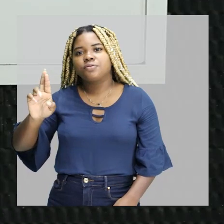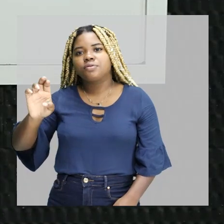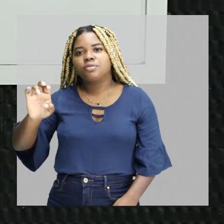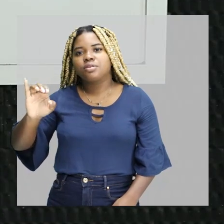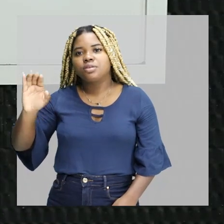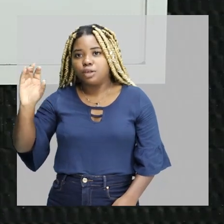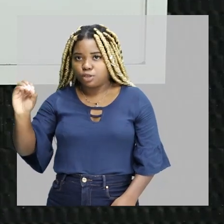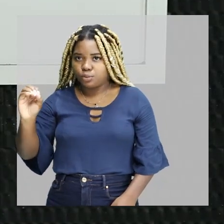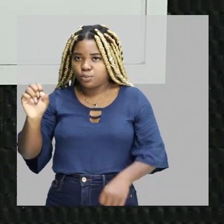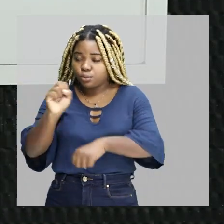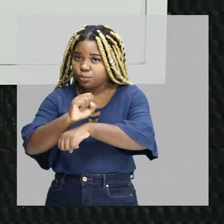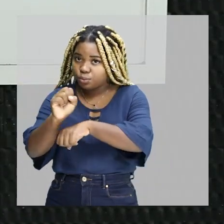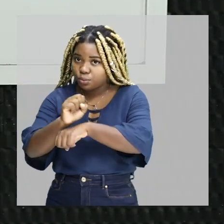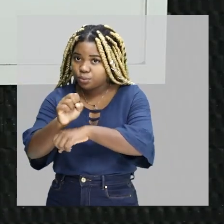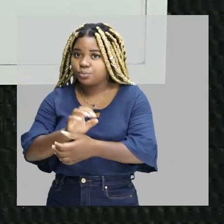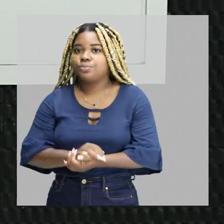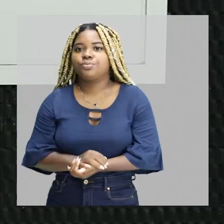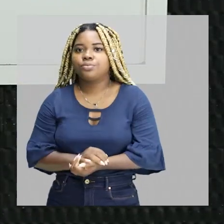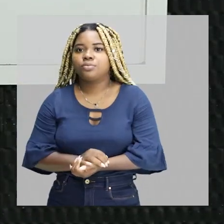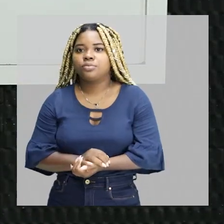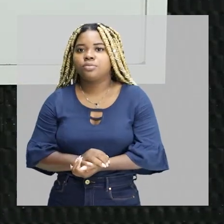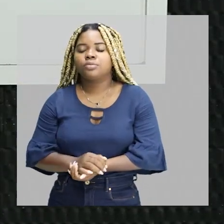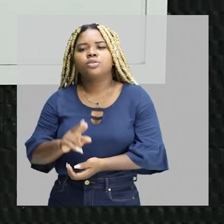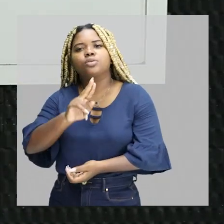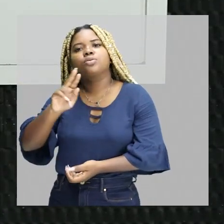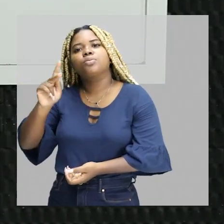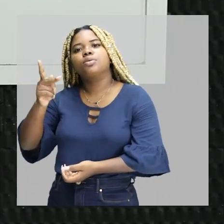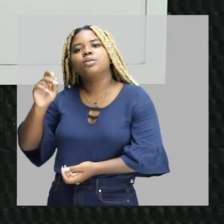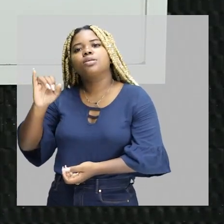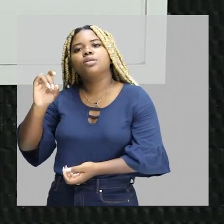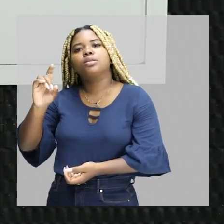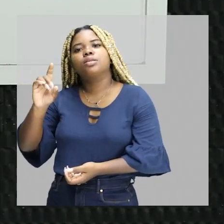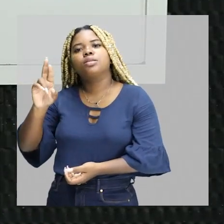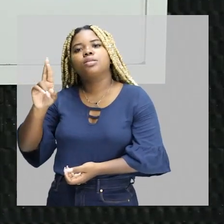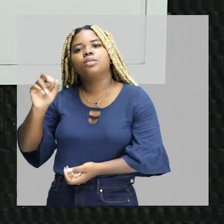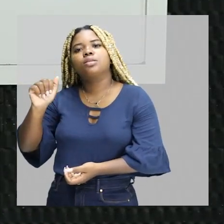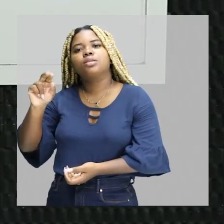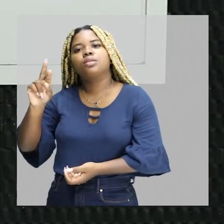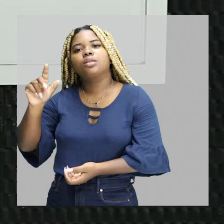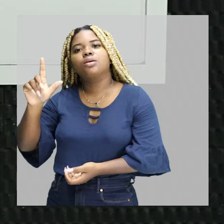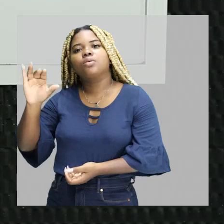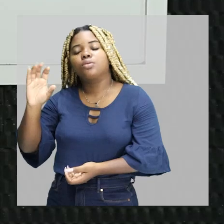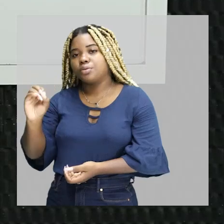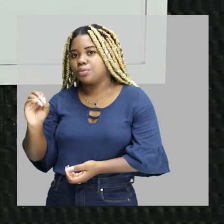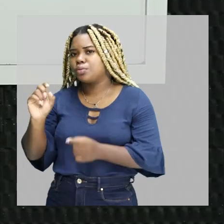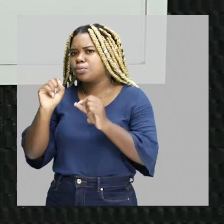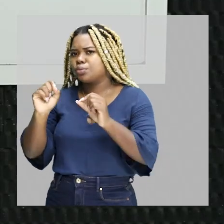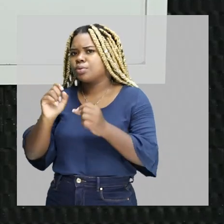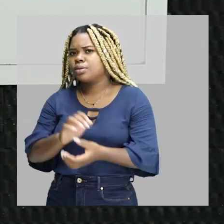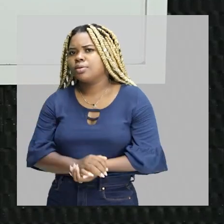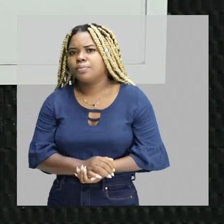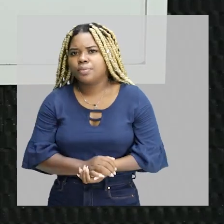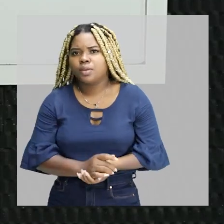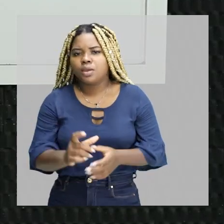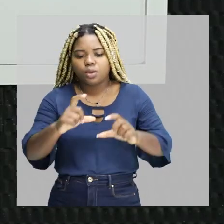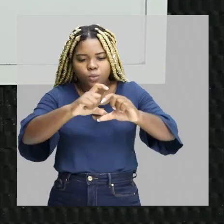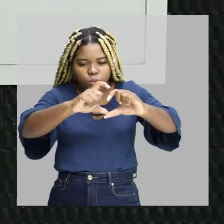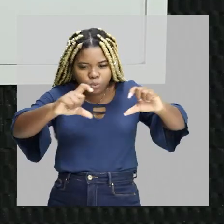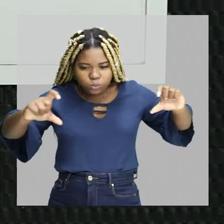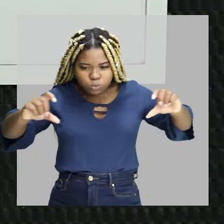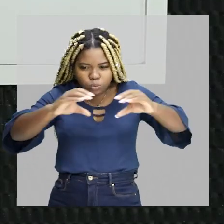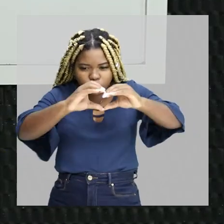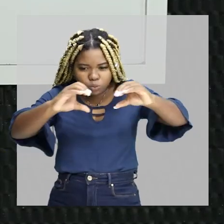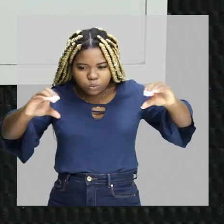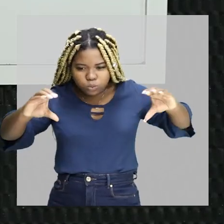de um automóvel é um freio que nós chamamos de freio hidráulico. O que é esse freio hidráulico? Ele é apenas um cano, né, um tubo, e